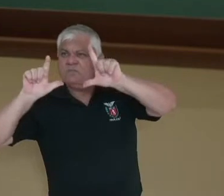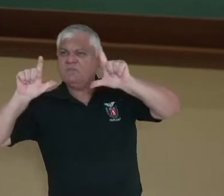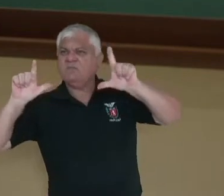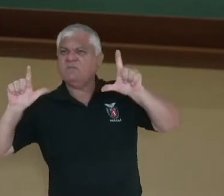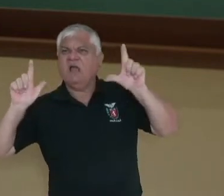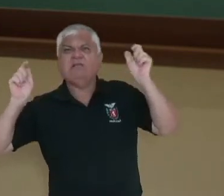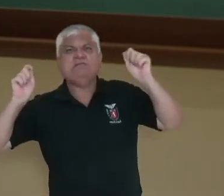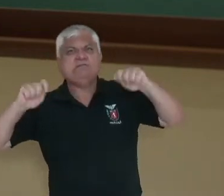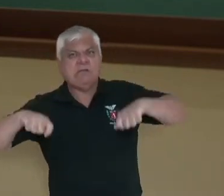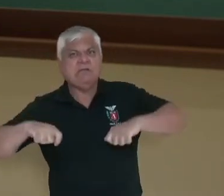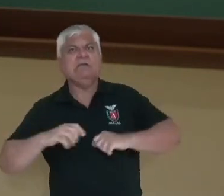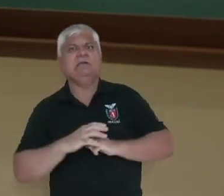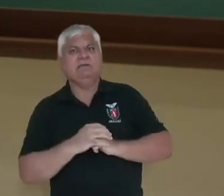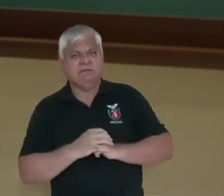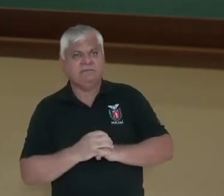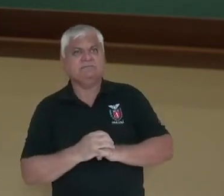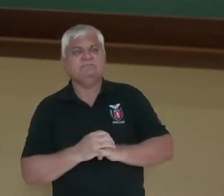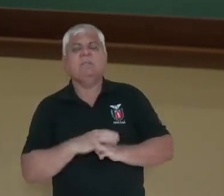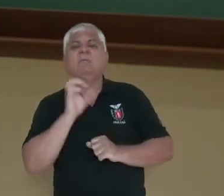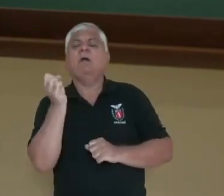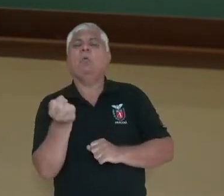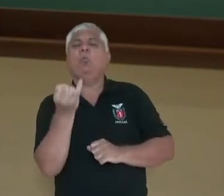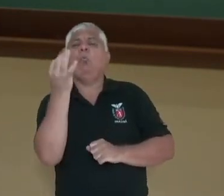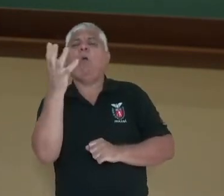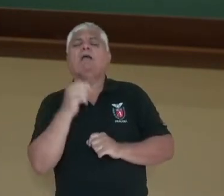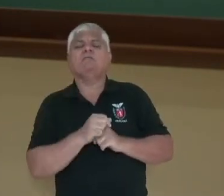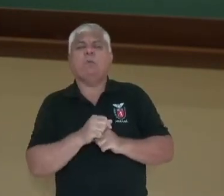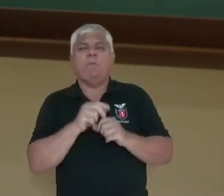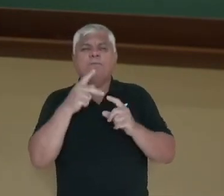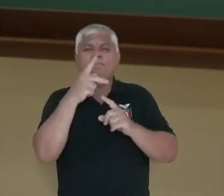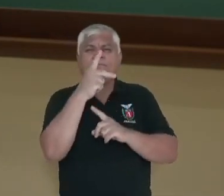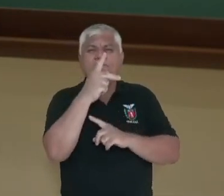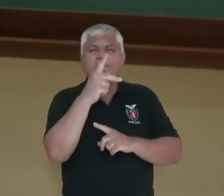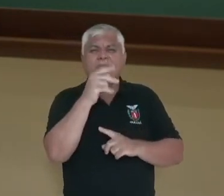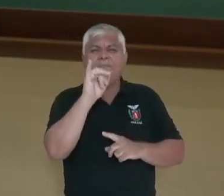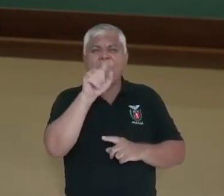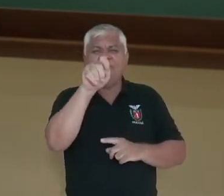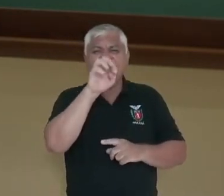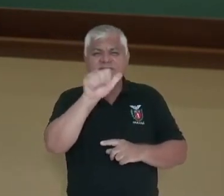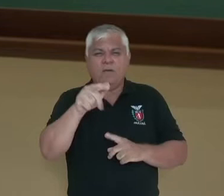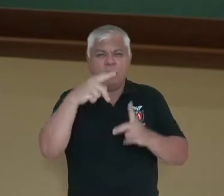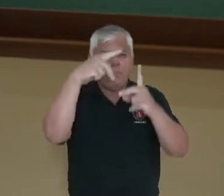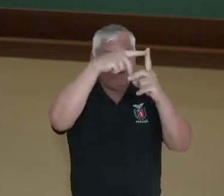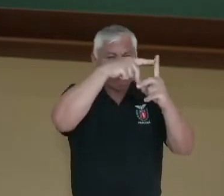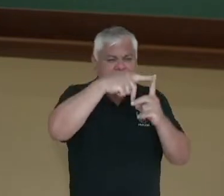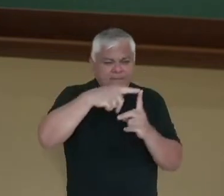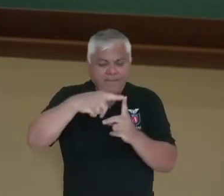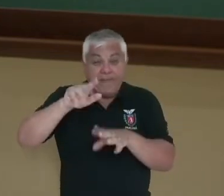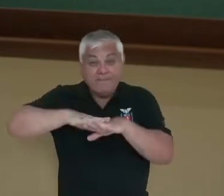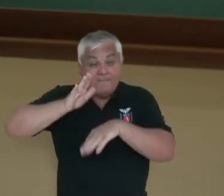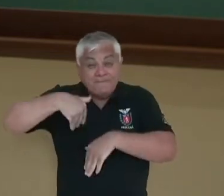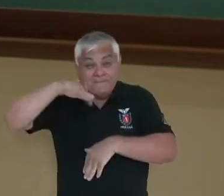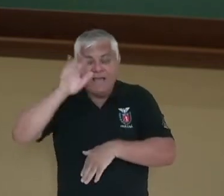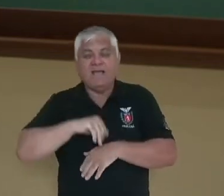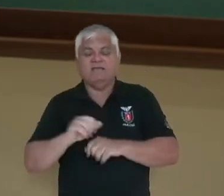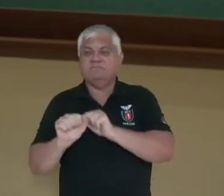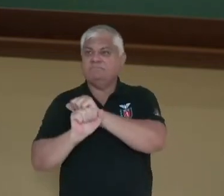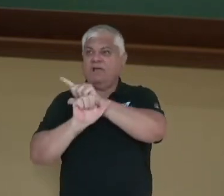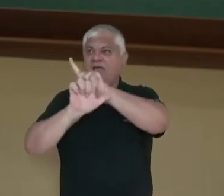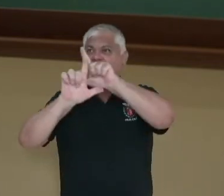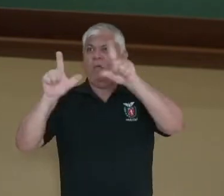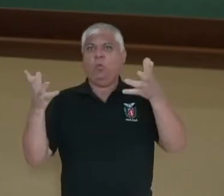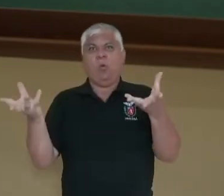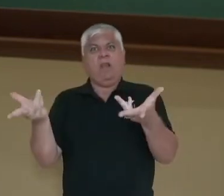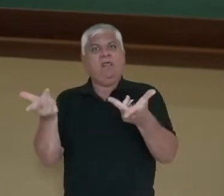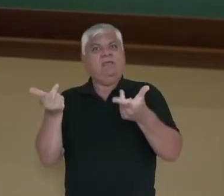uma 4K. Quanto mais pixel tem a imagem, maior a resolução e maior a qualidade